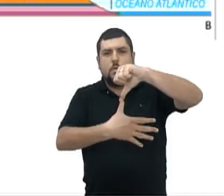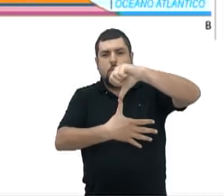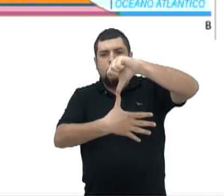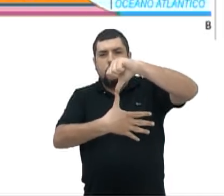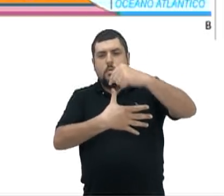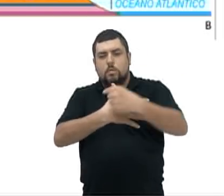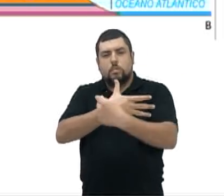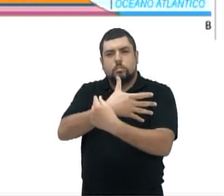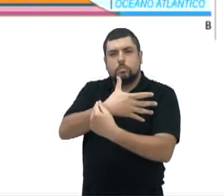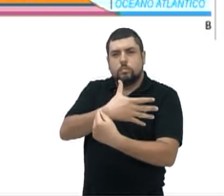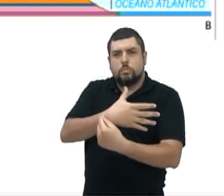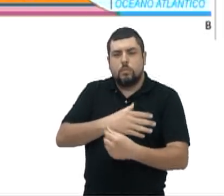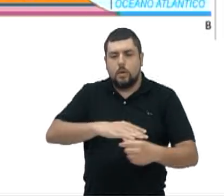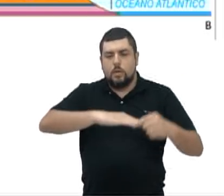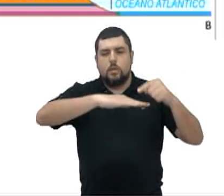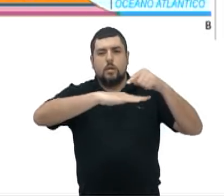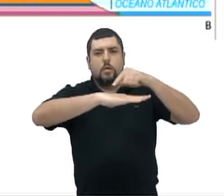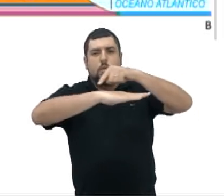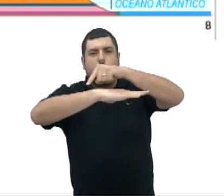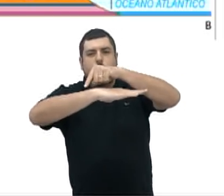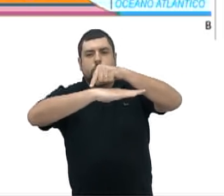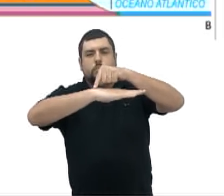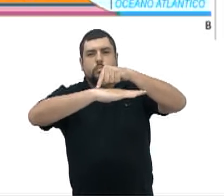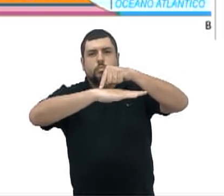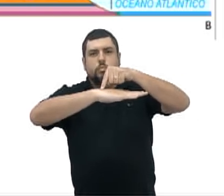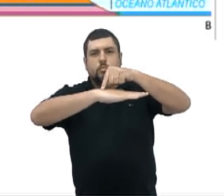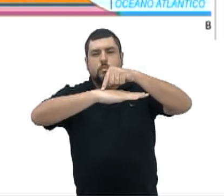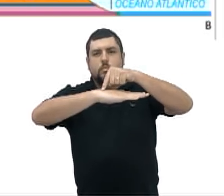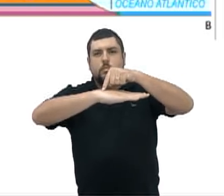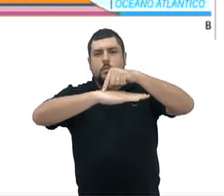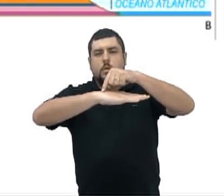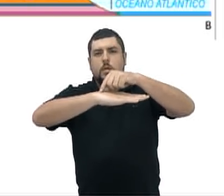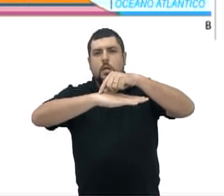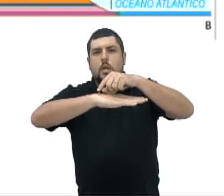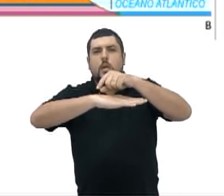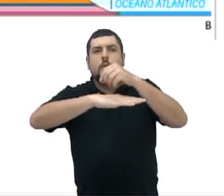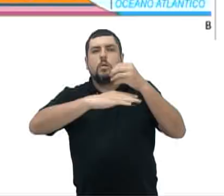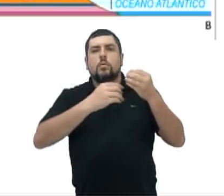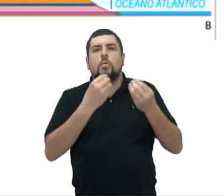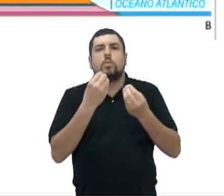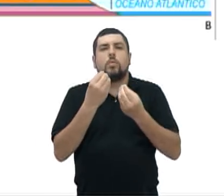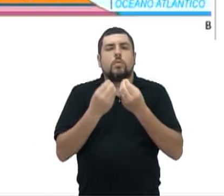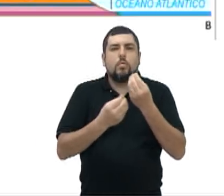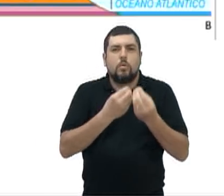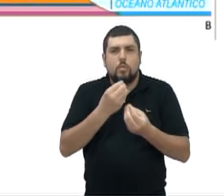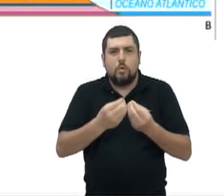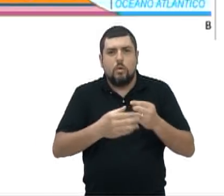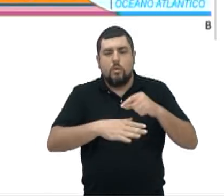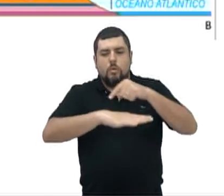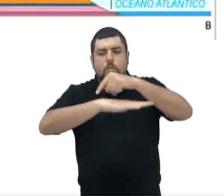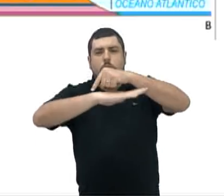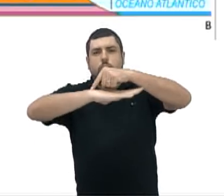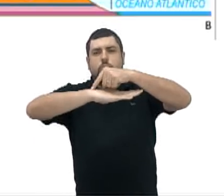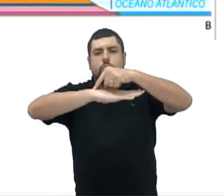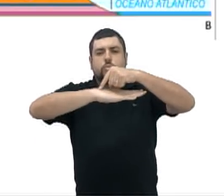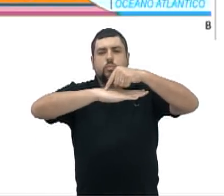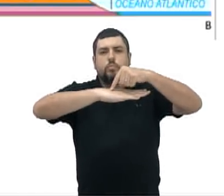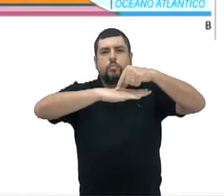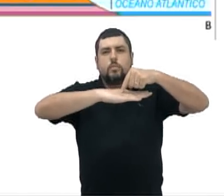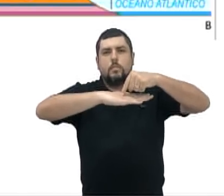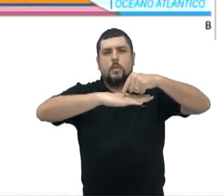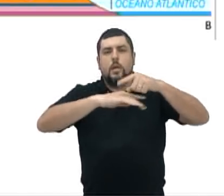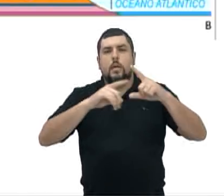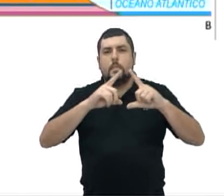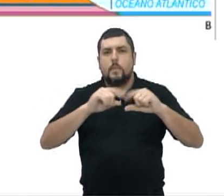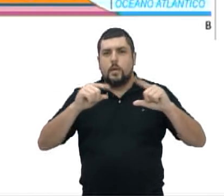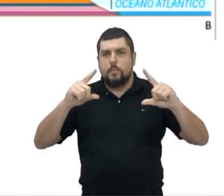Posteriormente, Serra do Espinhaço, Rio São Francisco, o Planalto Central Brasileiro com destaque para a cidade de Brasília. Depois nós temos